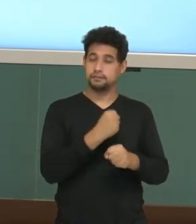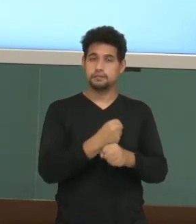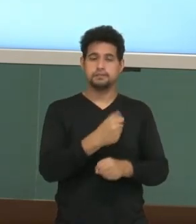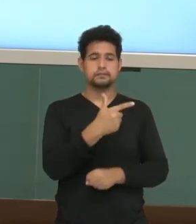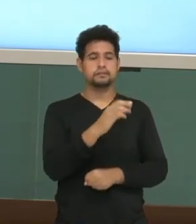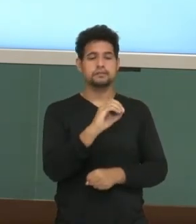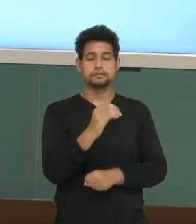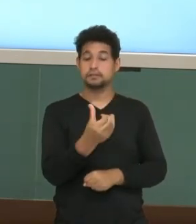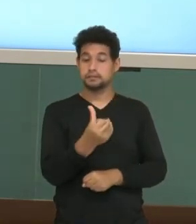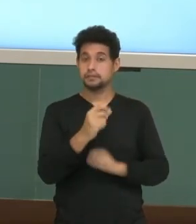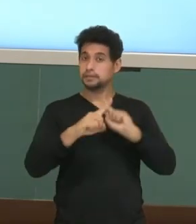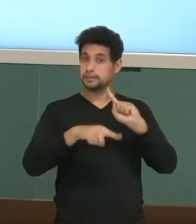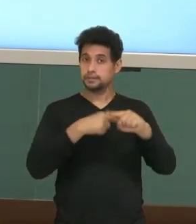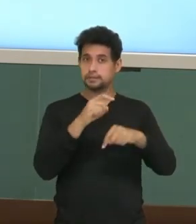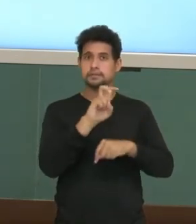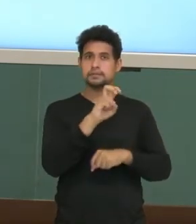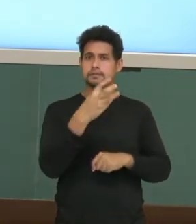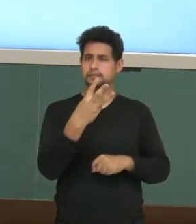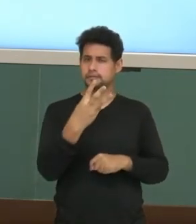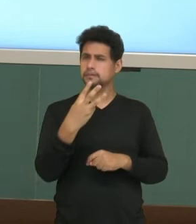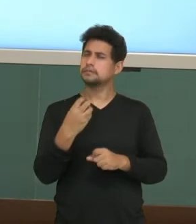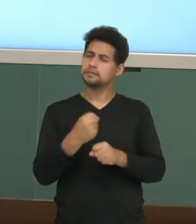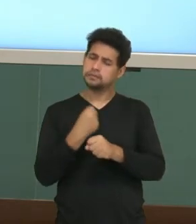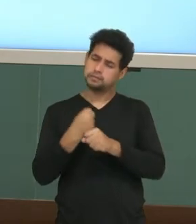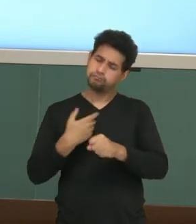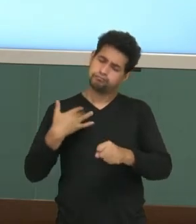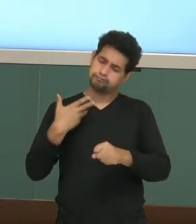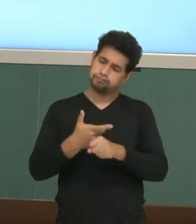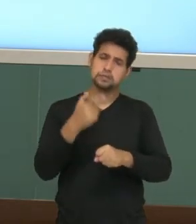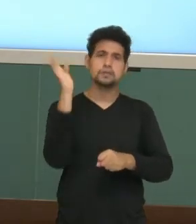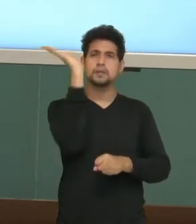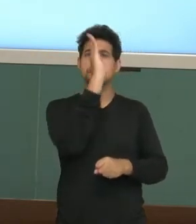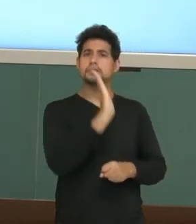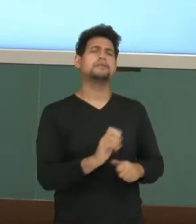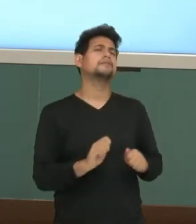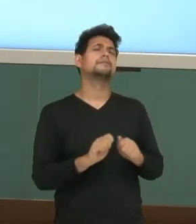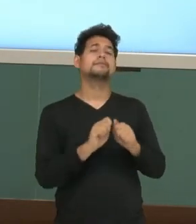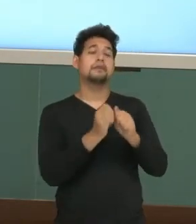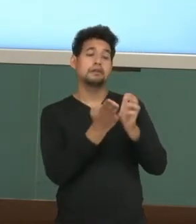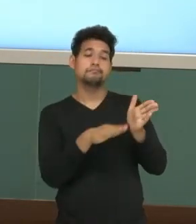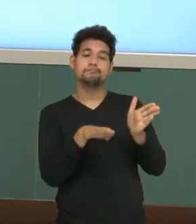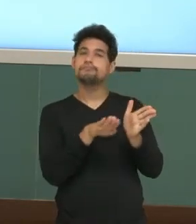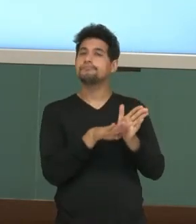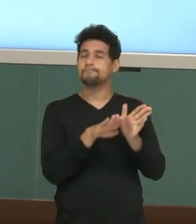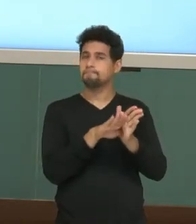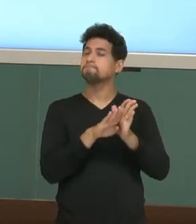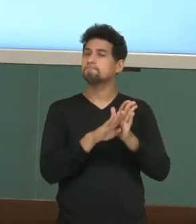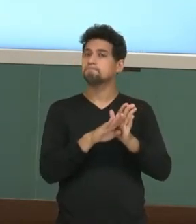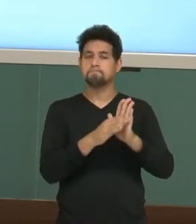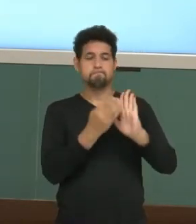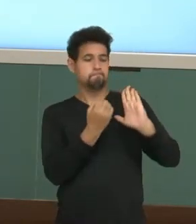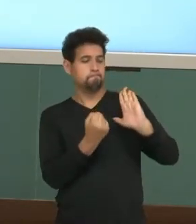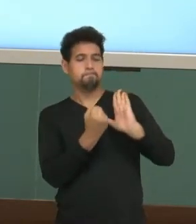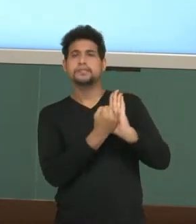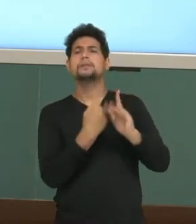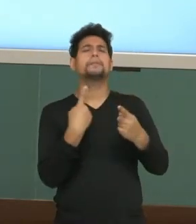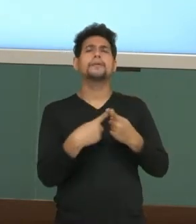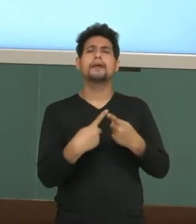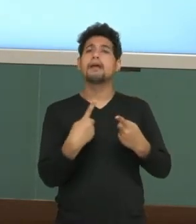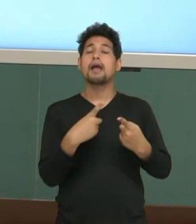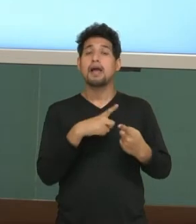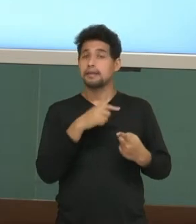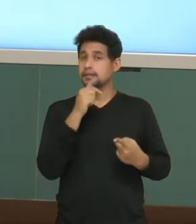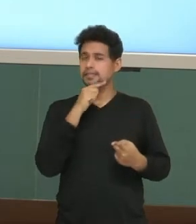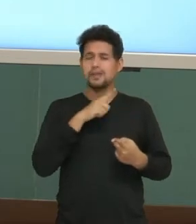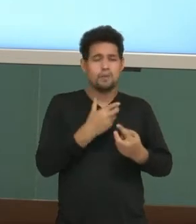2006, após 53 anos, o Brasil teve esta capacidade atingida de forma simbólica, pois ainda assim